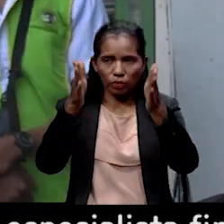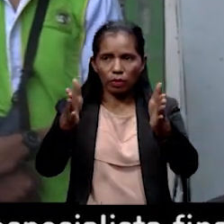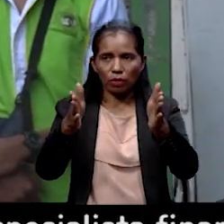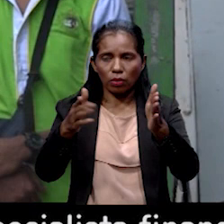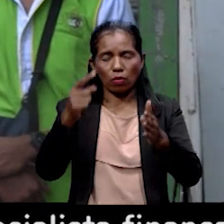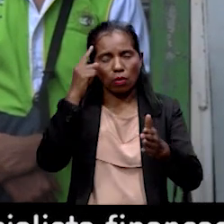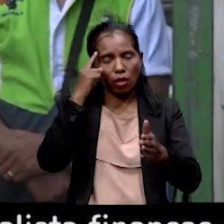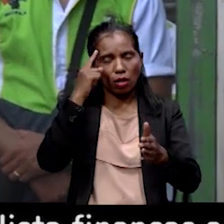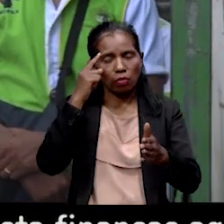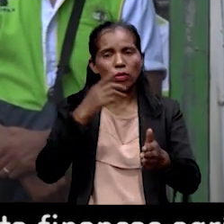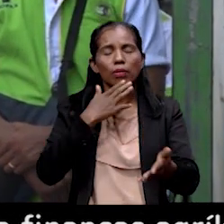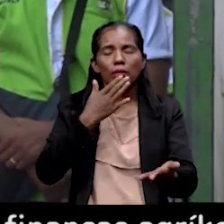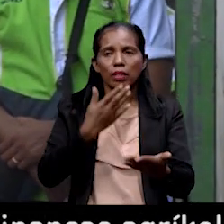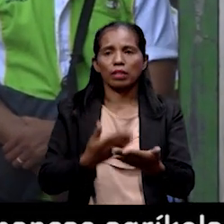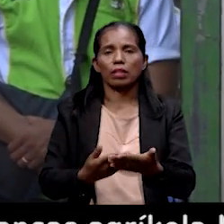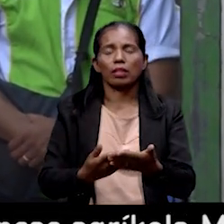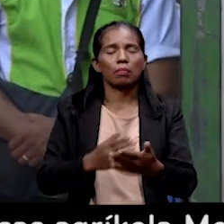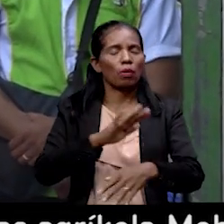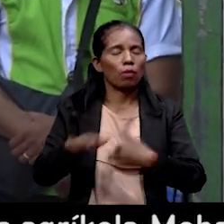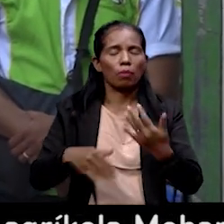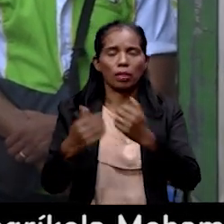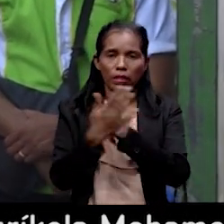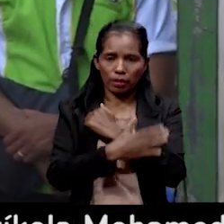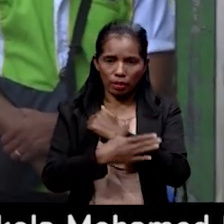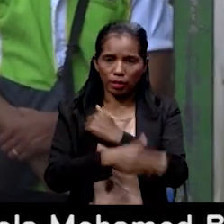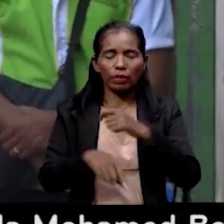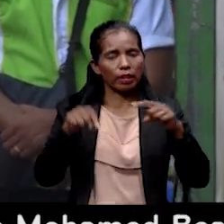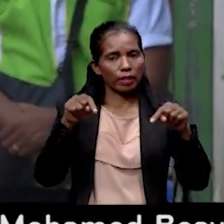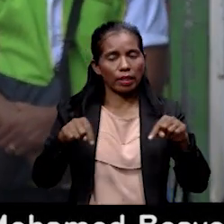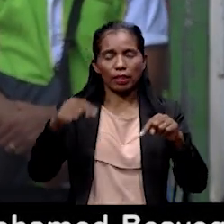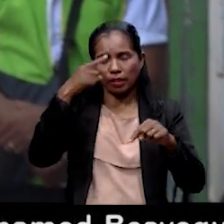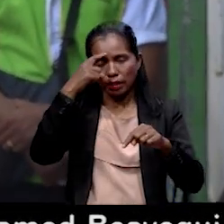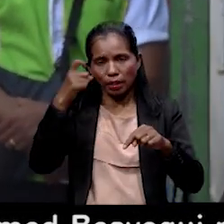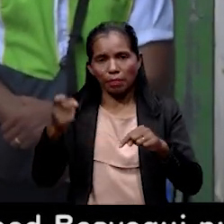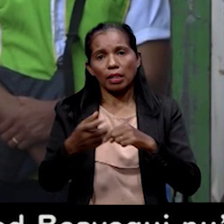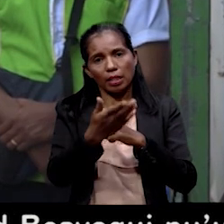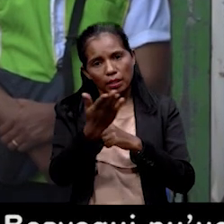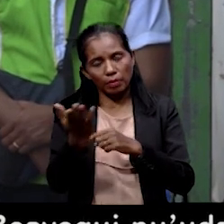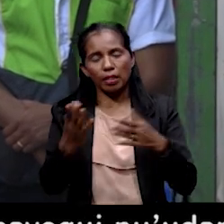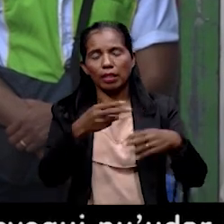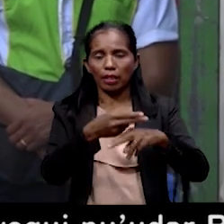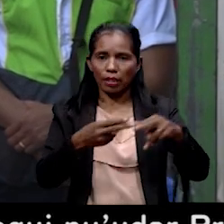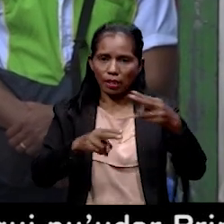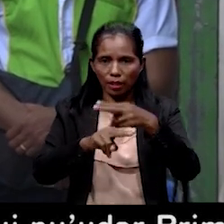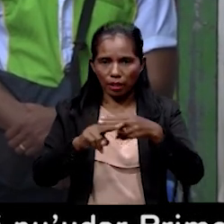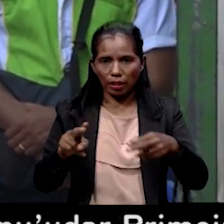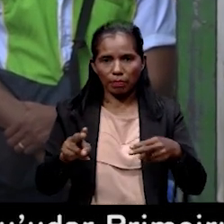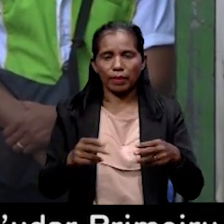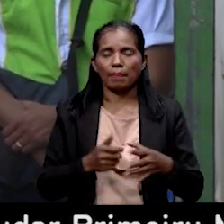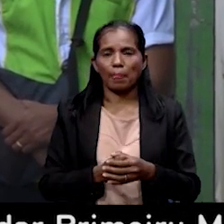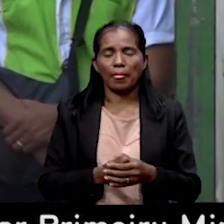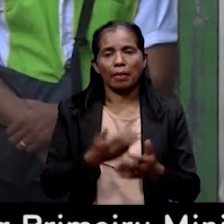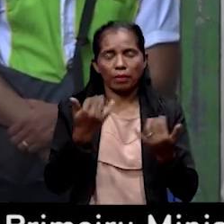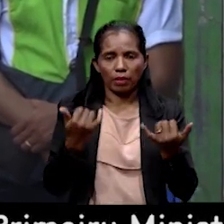visão global para Raidene. Tambá, e Minha Lima, Maca,